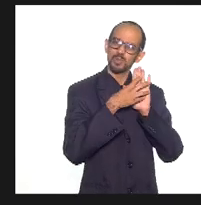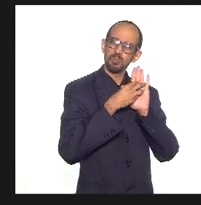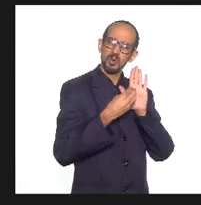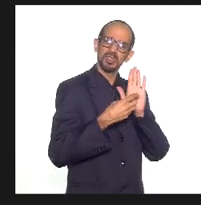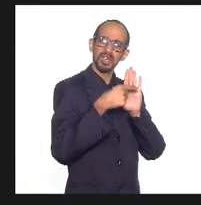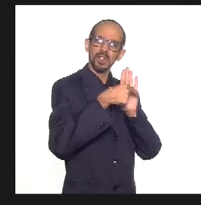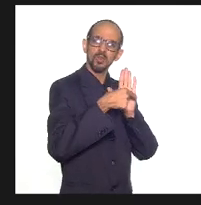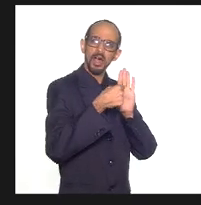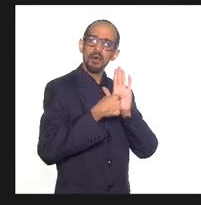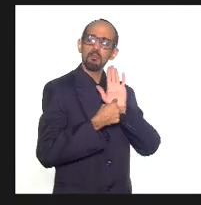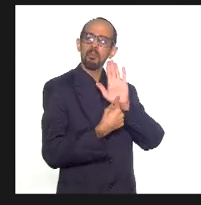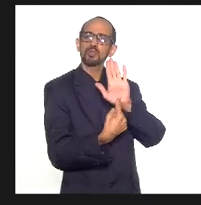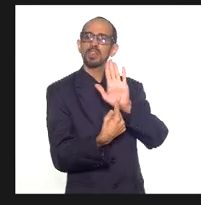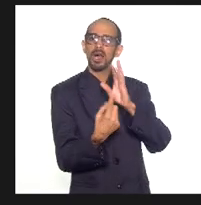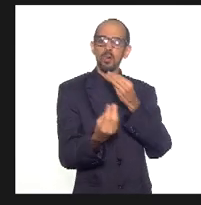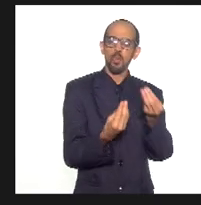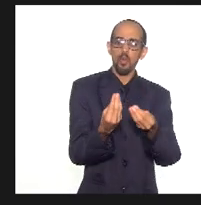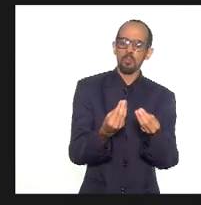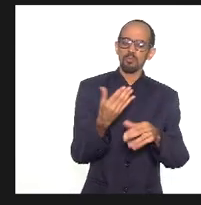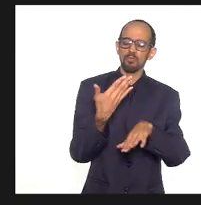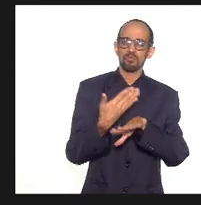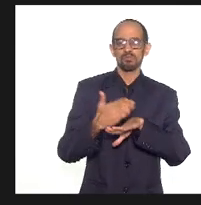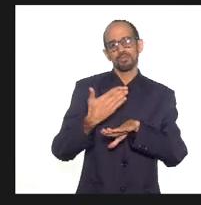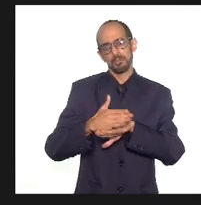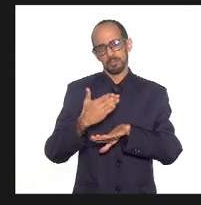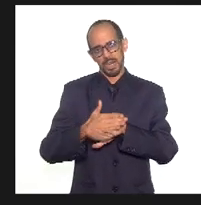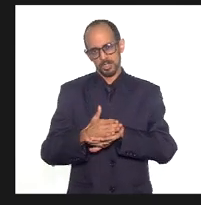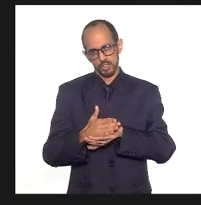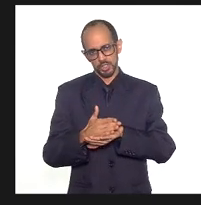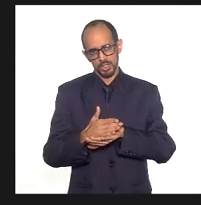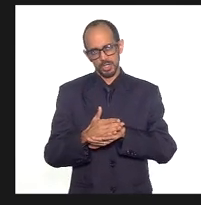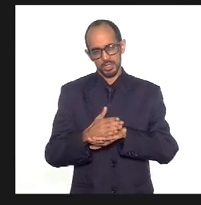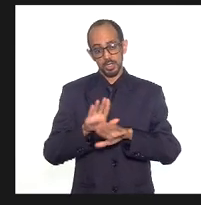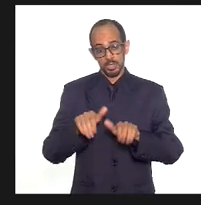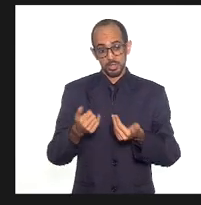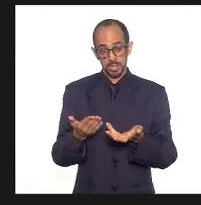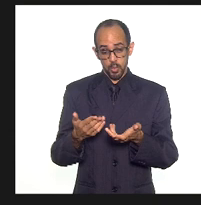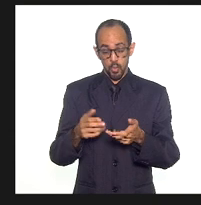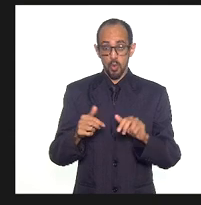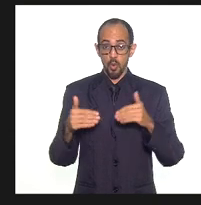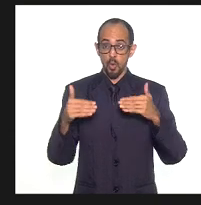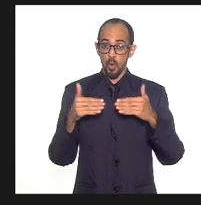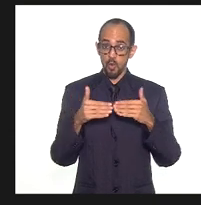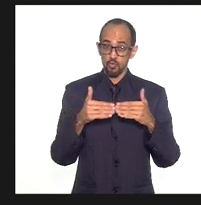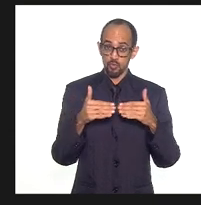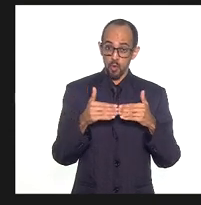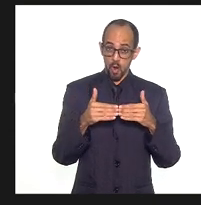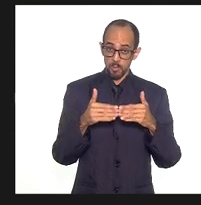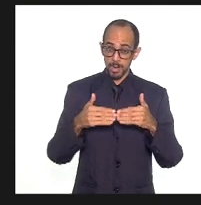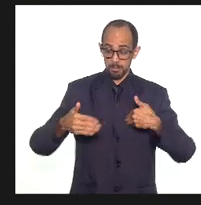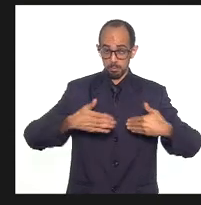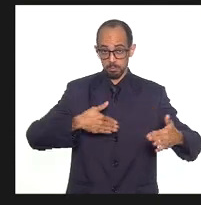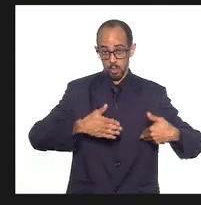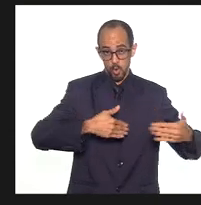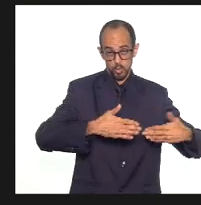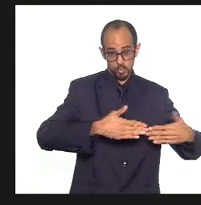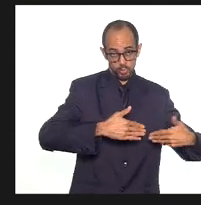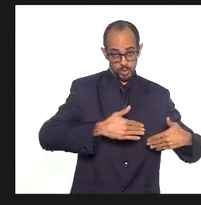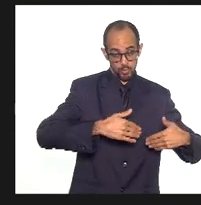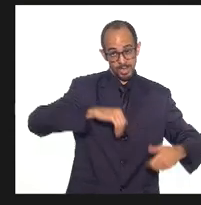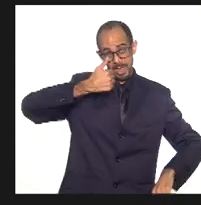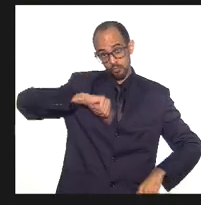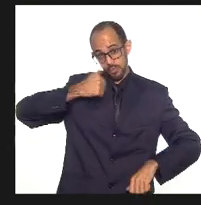o que é feito na prática. Então, de acordo com os roteiros de produção que avaliam os volumes